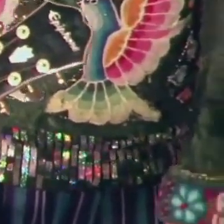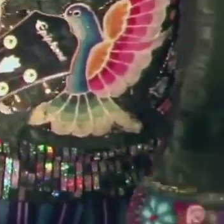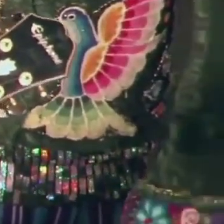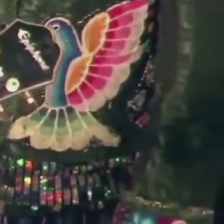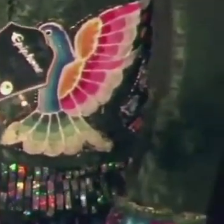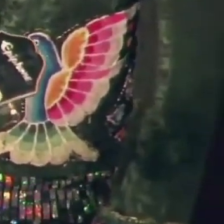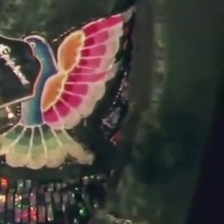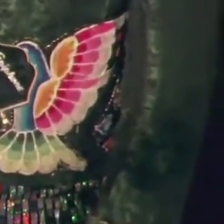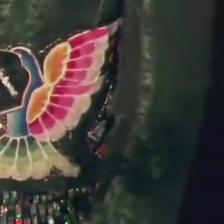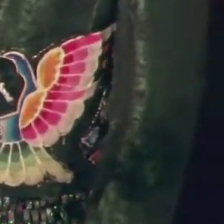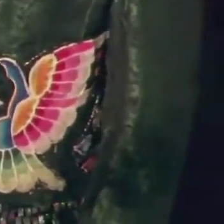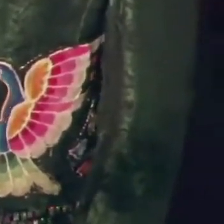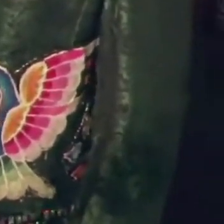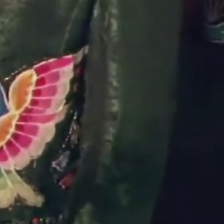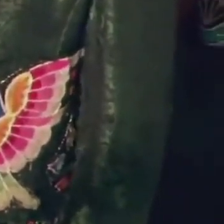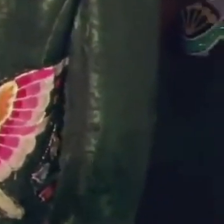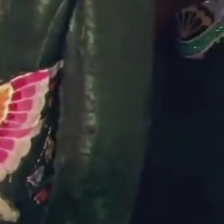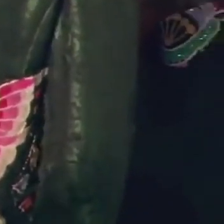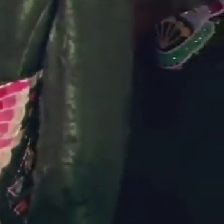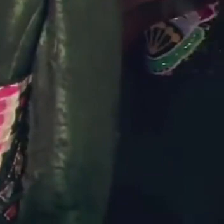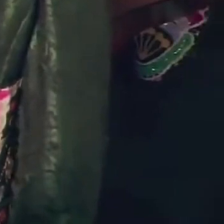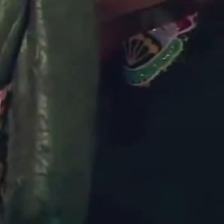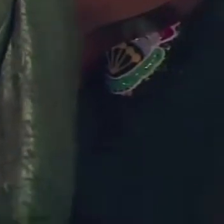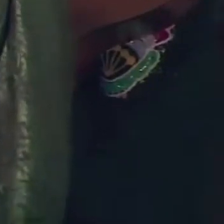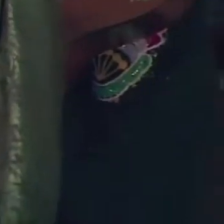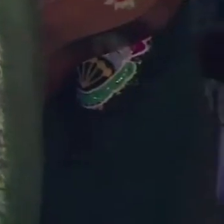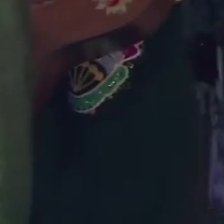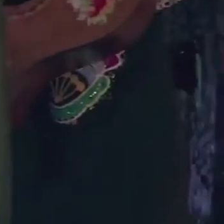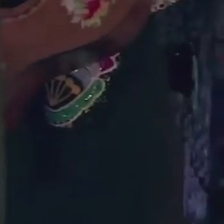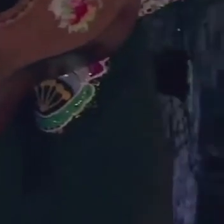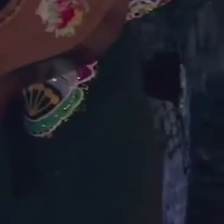della gente come me.